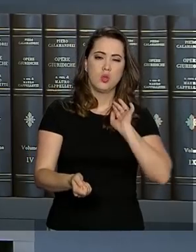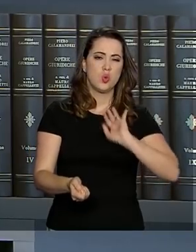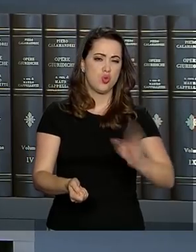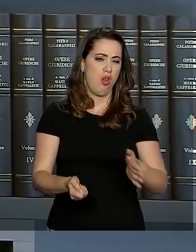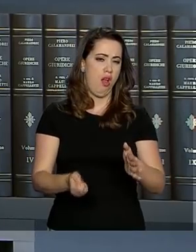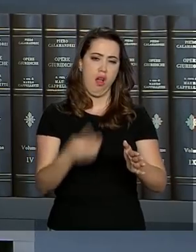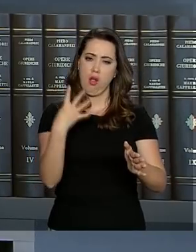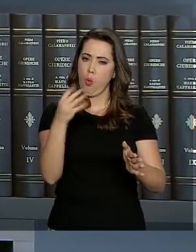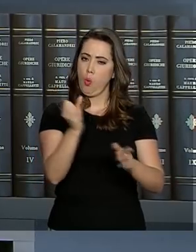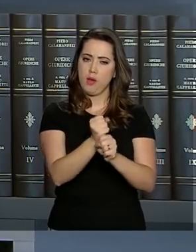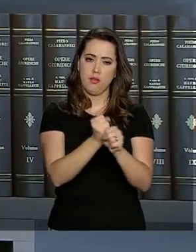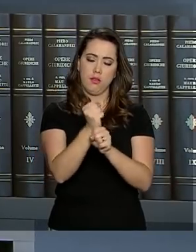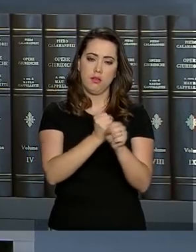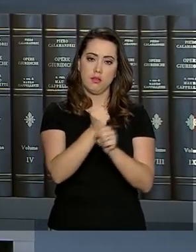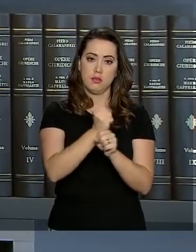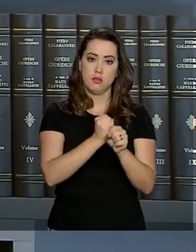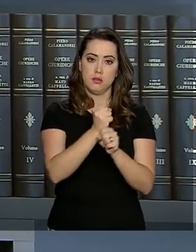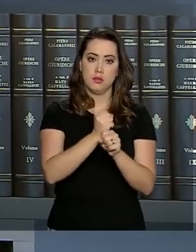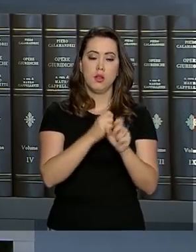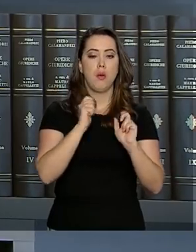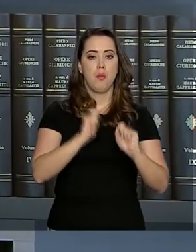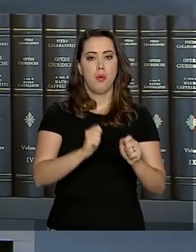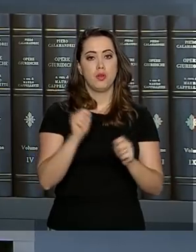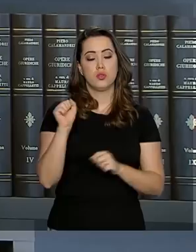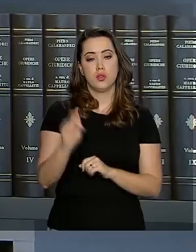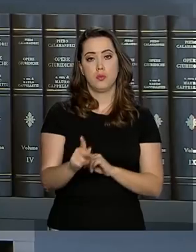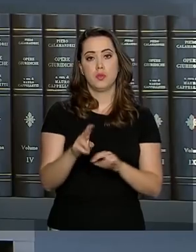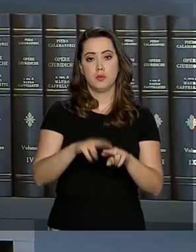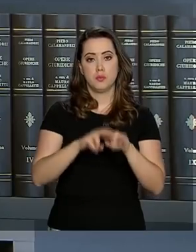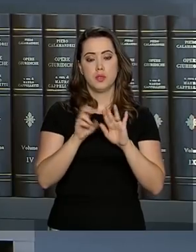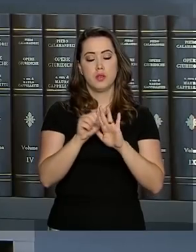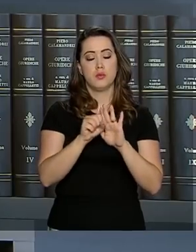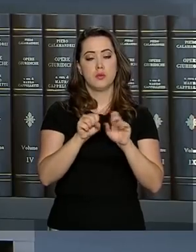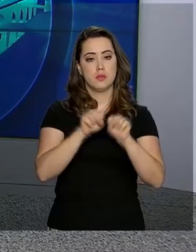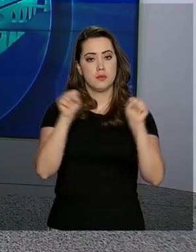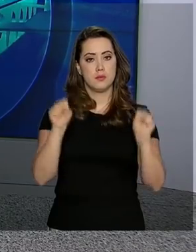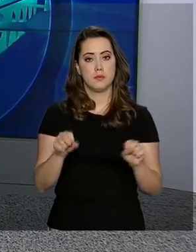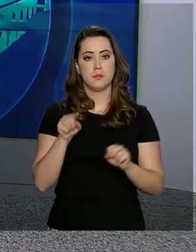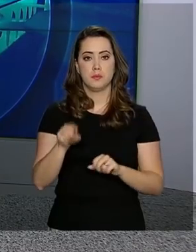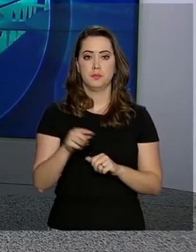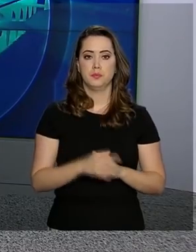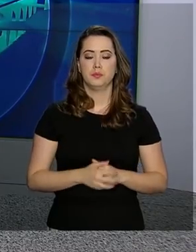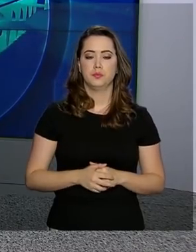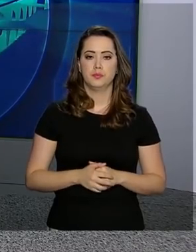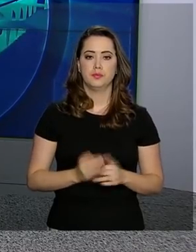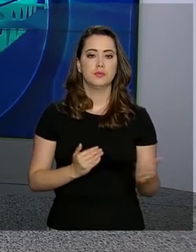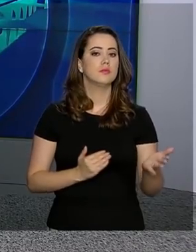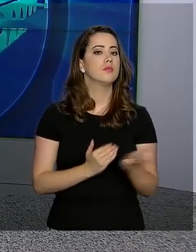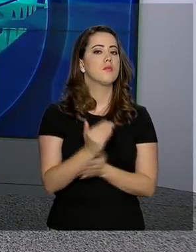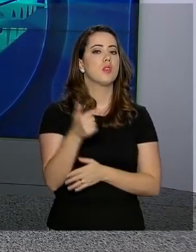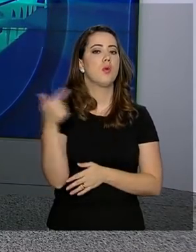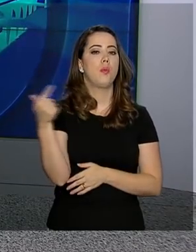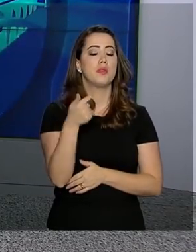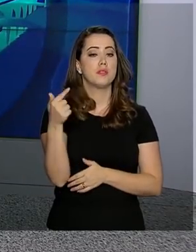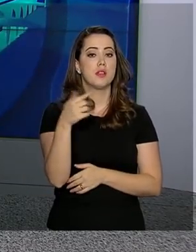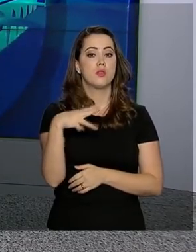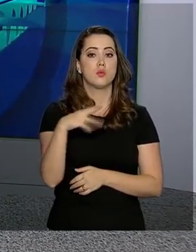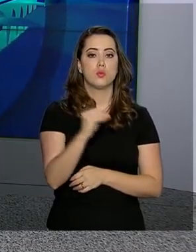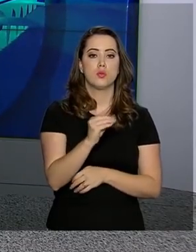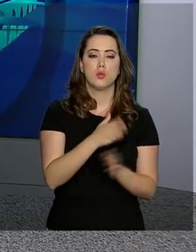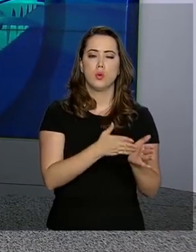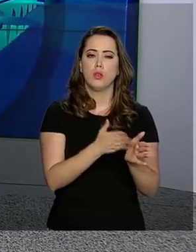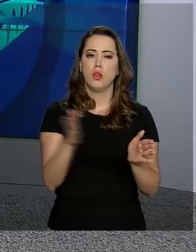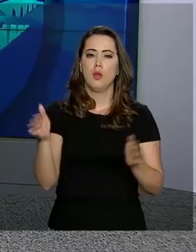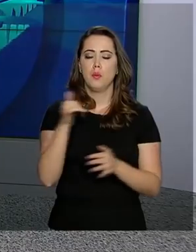por 40 anos, ele vai poder se aposentar pelo sistema de pontos. Começa no dia 7 de